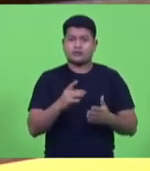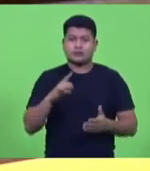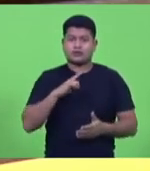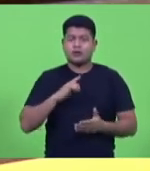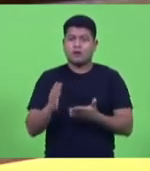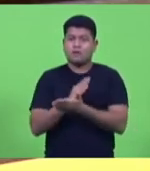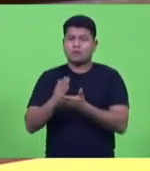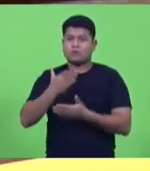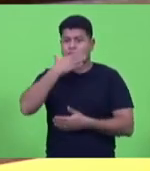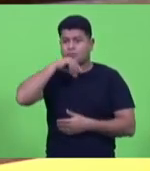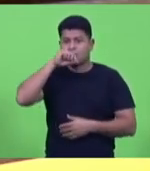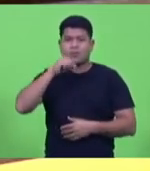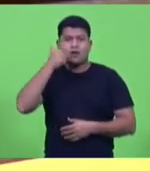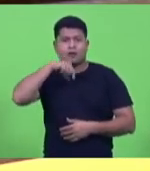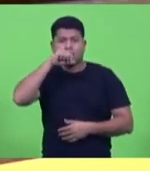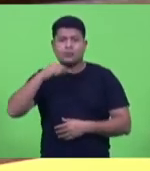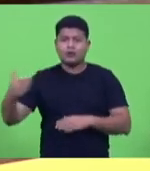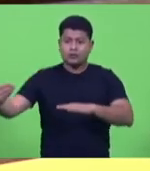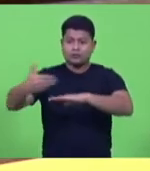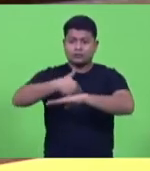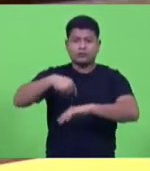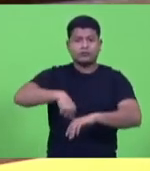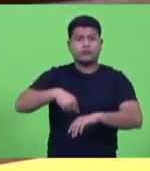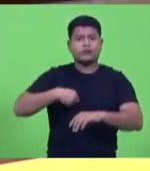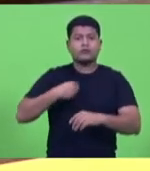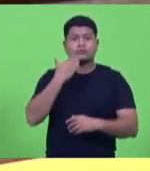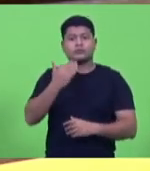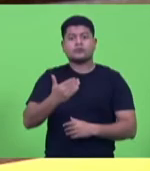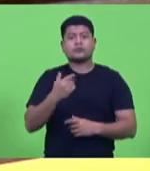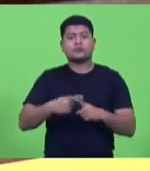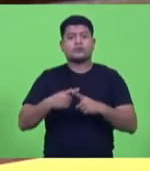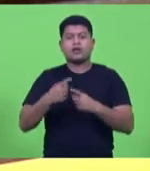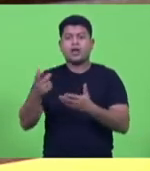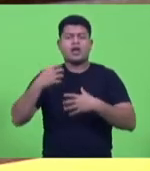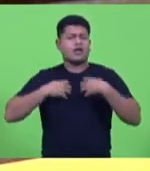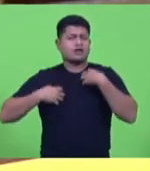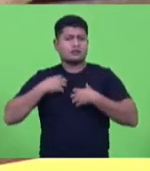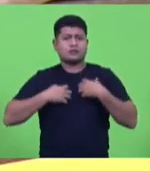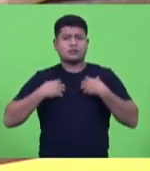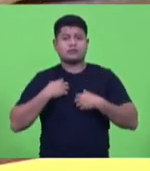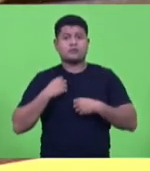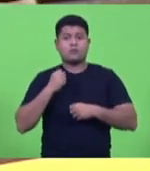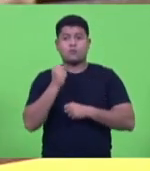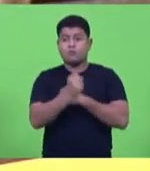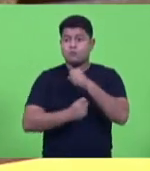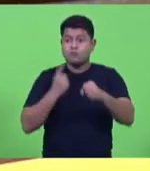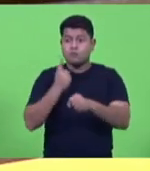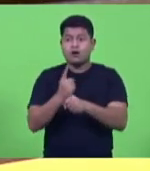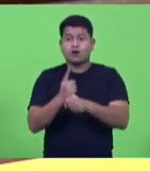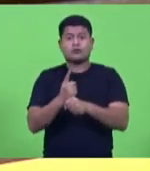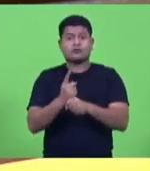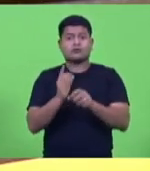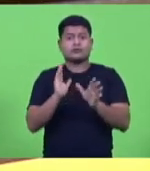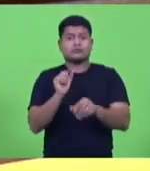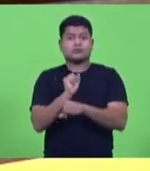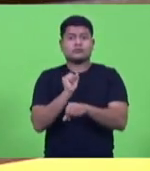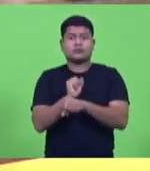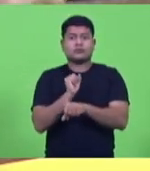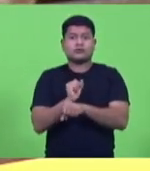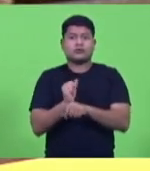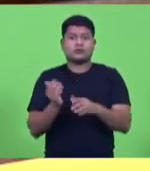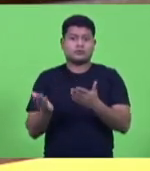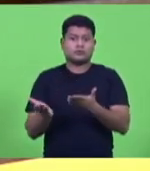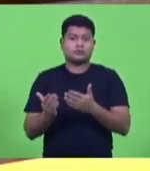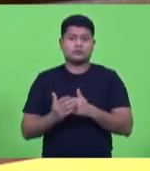pais desesperados, porque os seus filhos estão sem aulas há mais de um ano. Estão sem aprender há mais de um